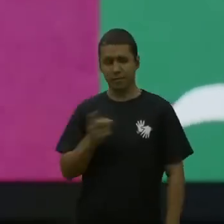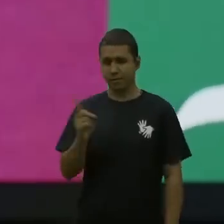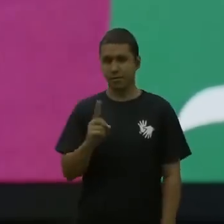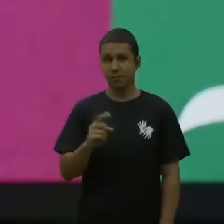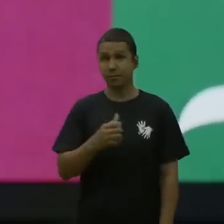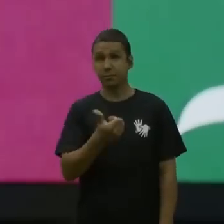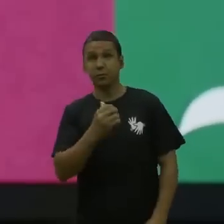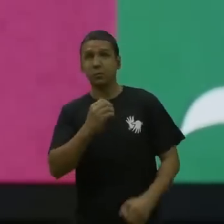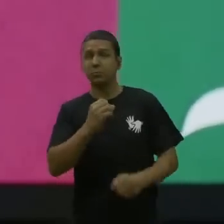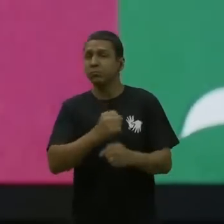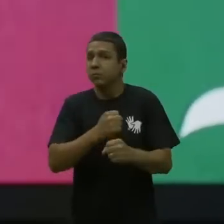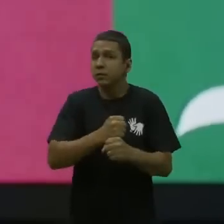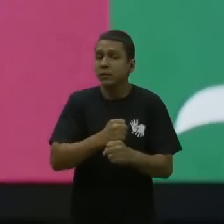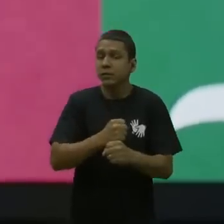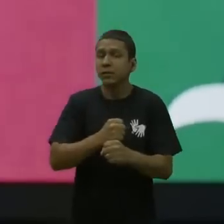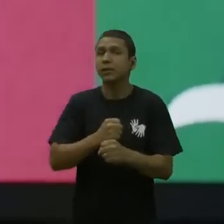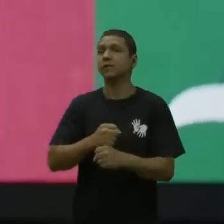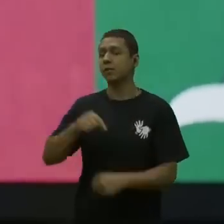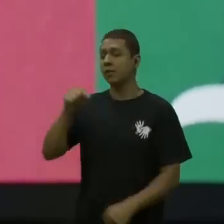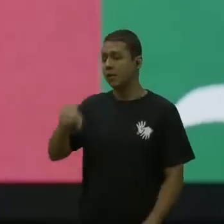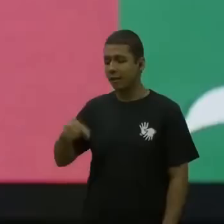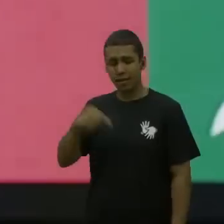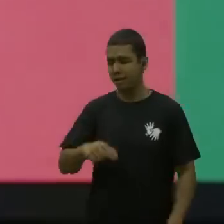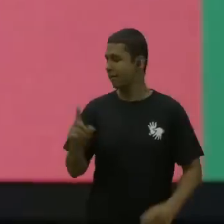São 10 anos dizendo para o diabo: aqui não.